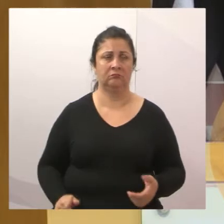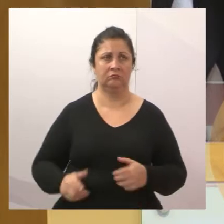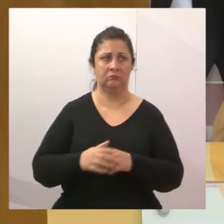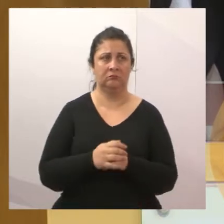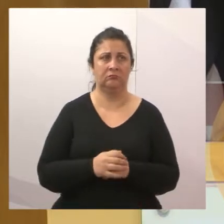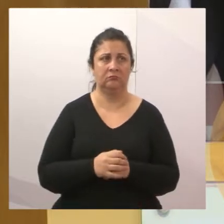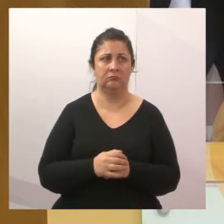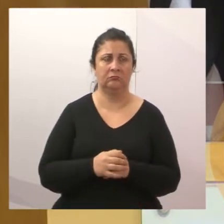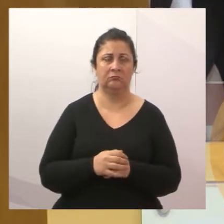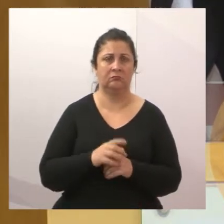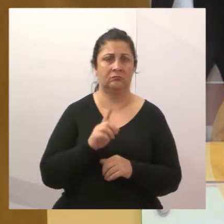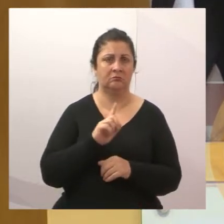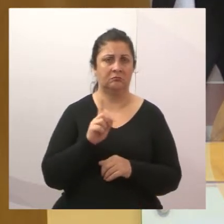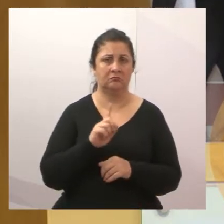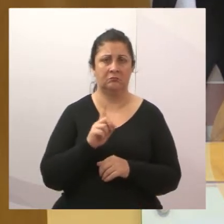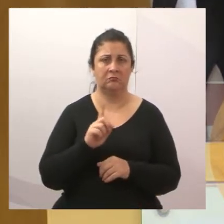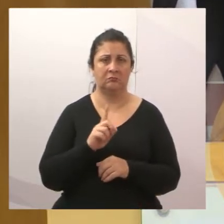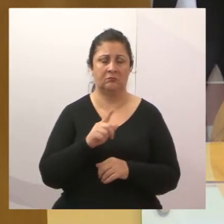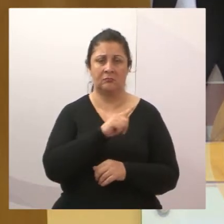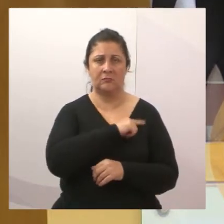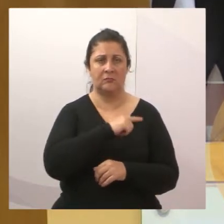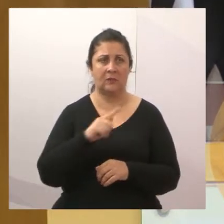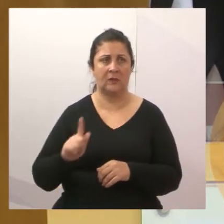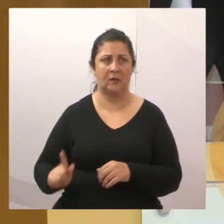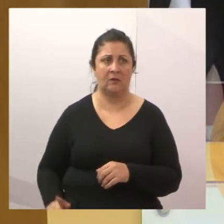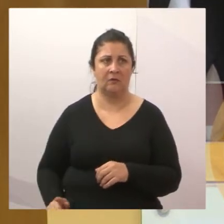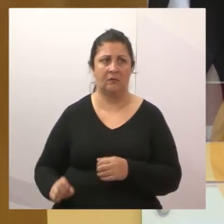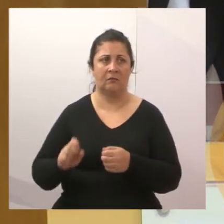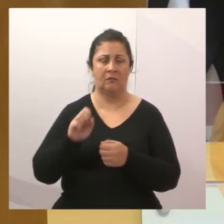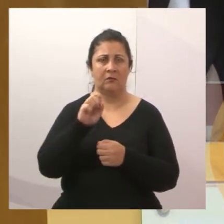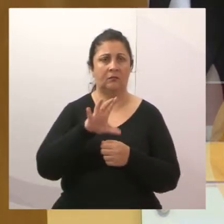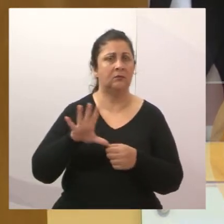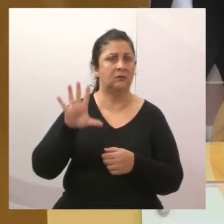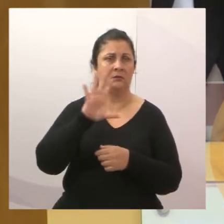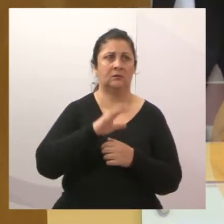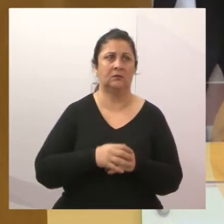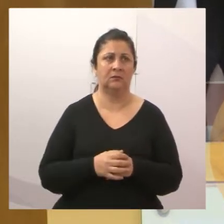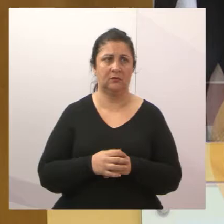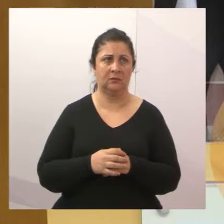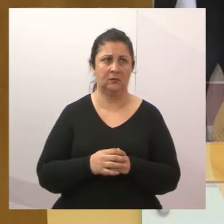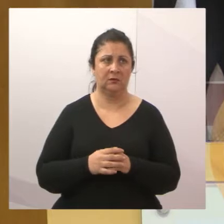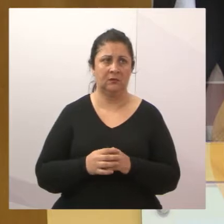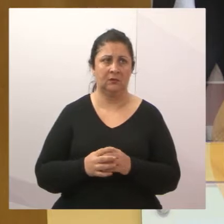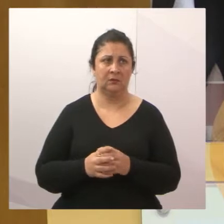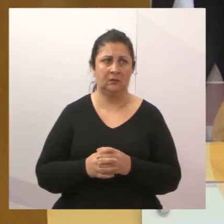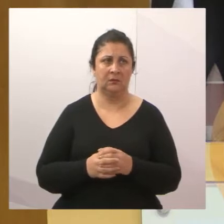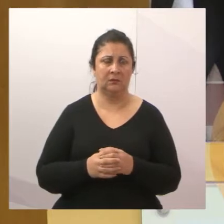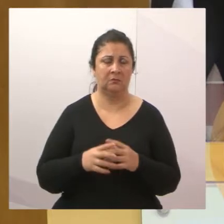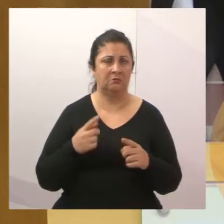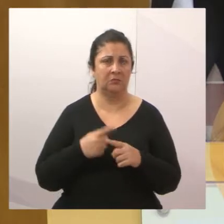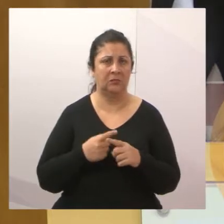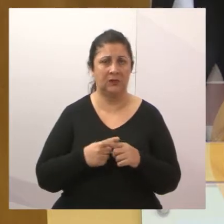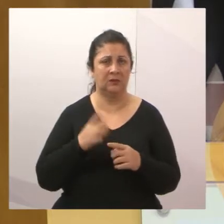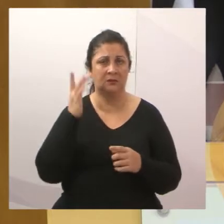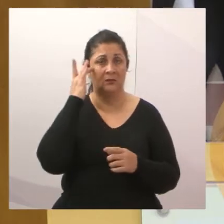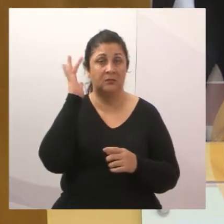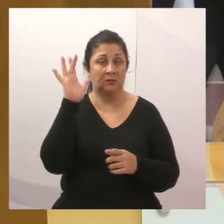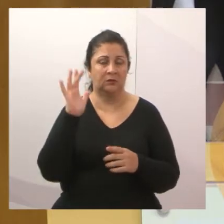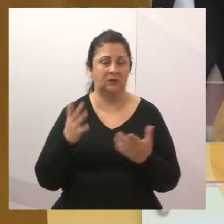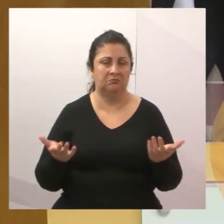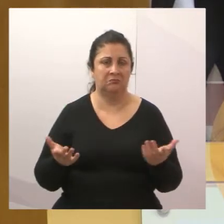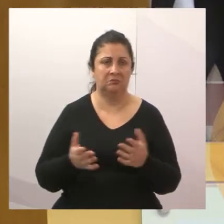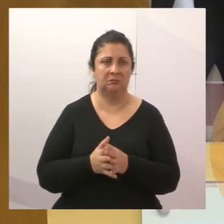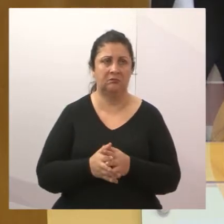questão de o governo do estado... Só para eu concluir meu raciocínio, senão até aqueles que nos ouvem não vão entender aqui o